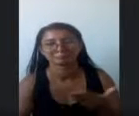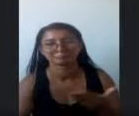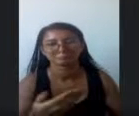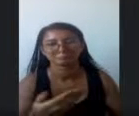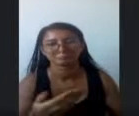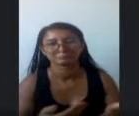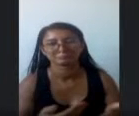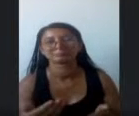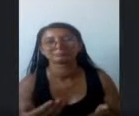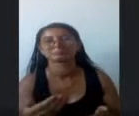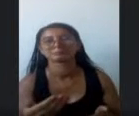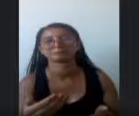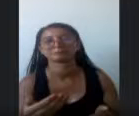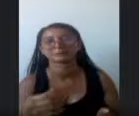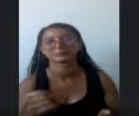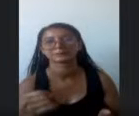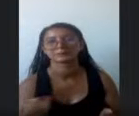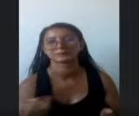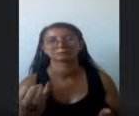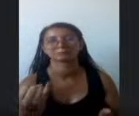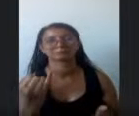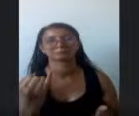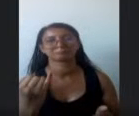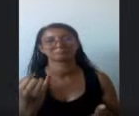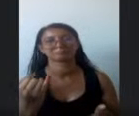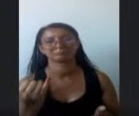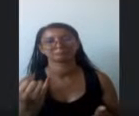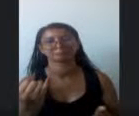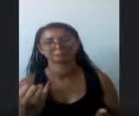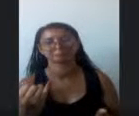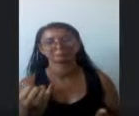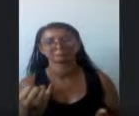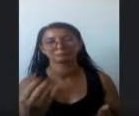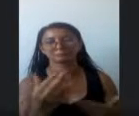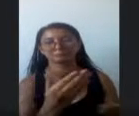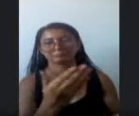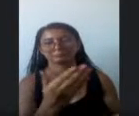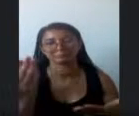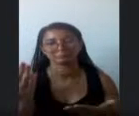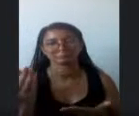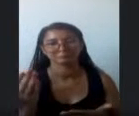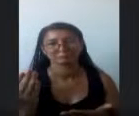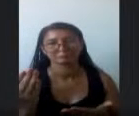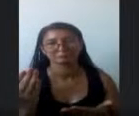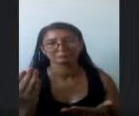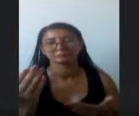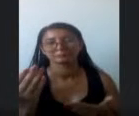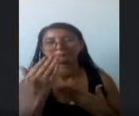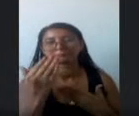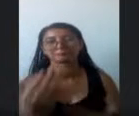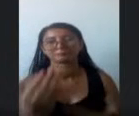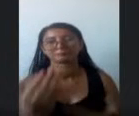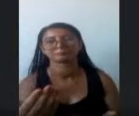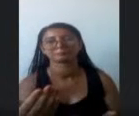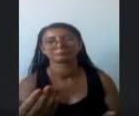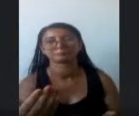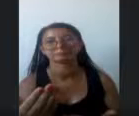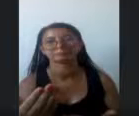dessa rede forte de resposta à sífilis. É isso, gente. Obrigado. Agradecendo aí todo mundo.